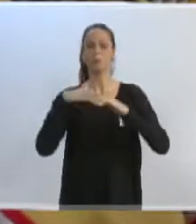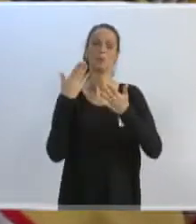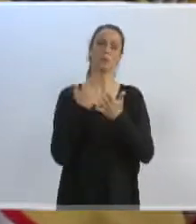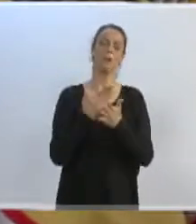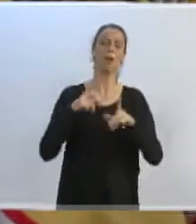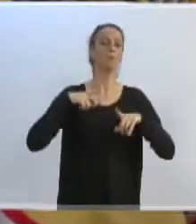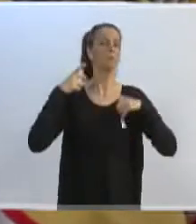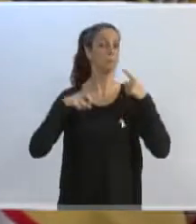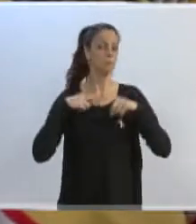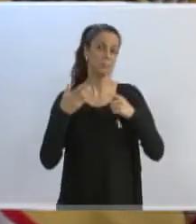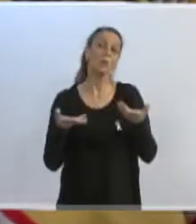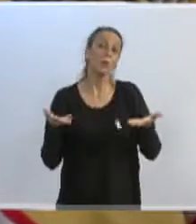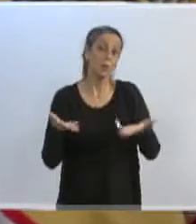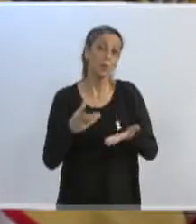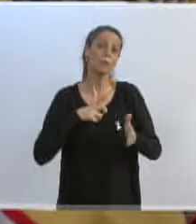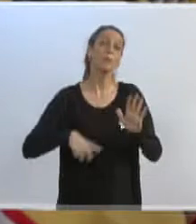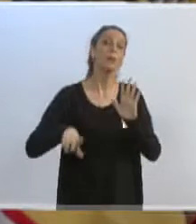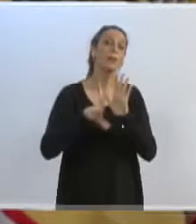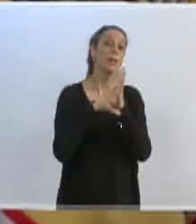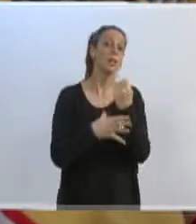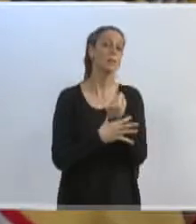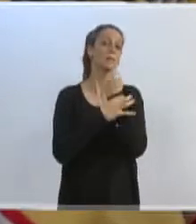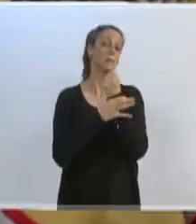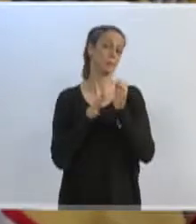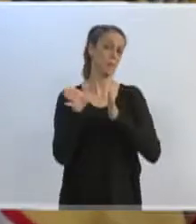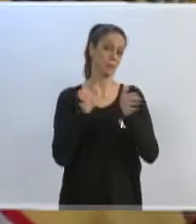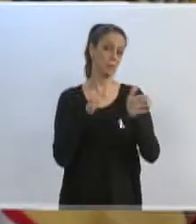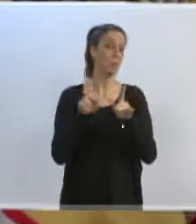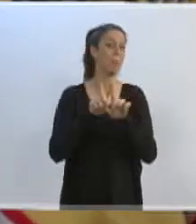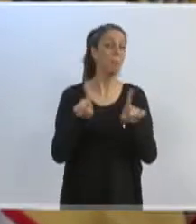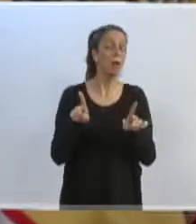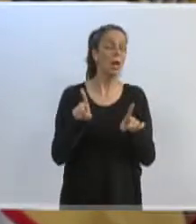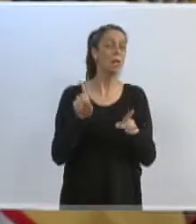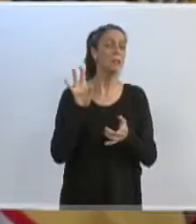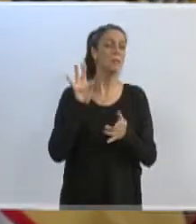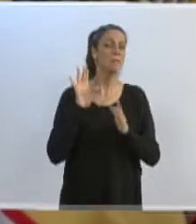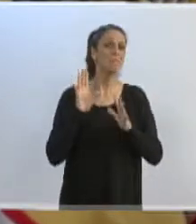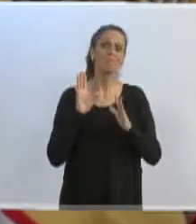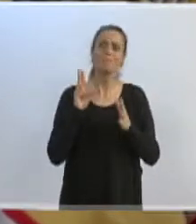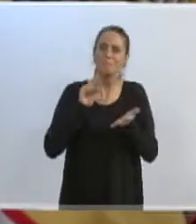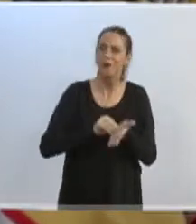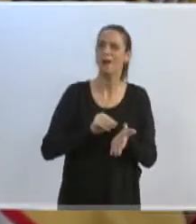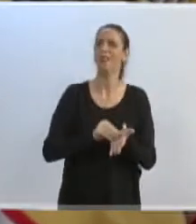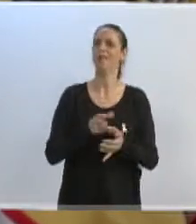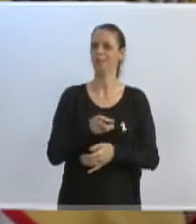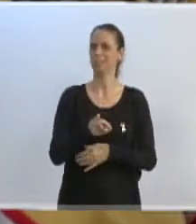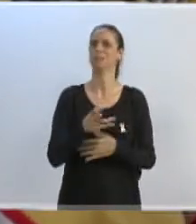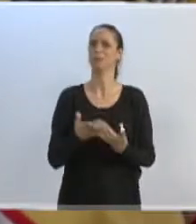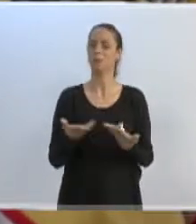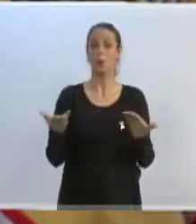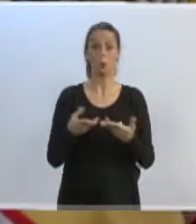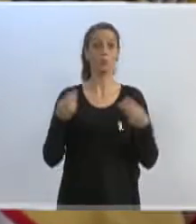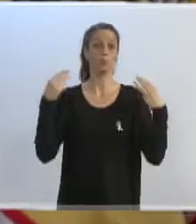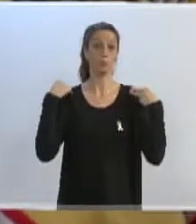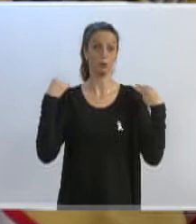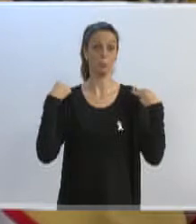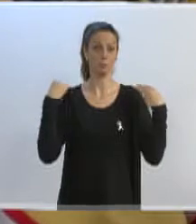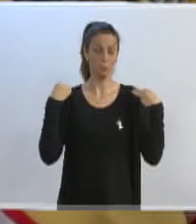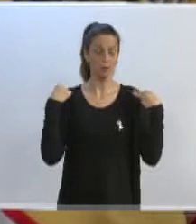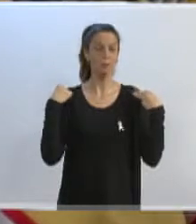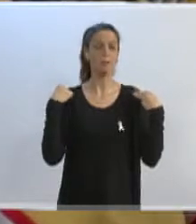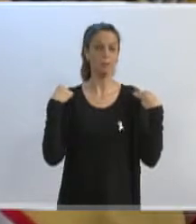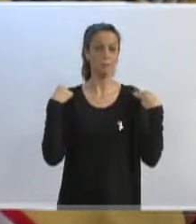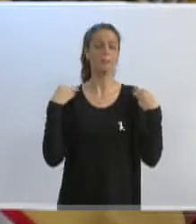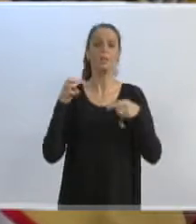etc. Hoje, a gente tem uma lei que ela garante acessibilidade, mas não garante na sua totalidade. Hoje, o motorista do município